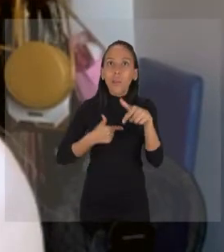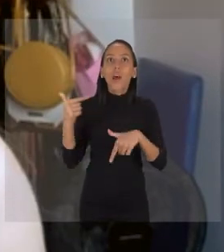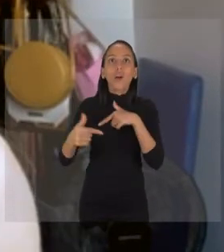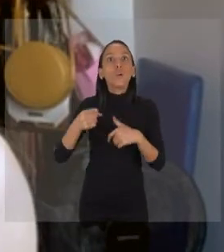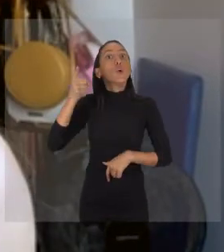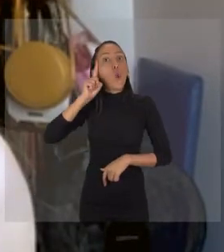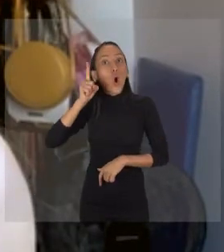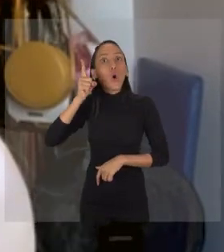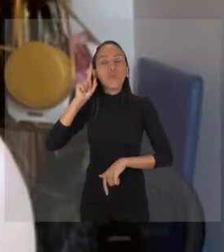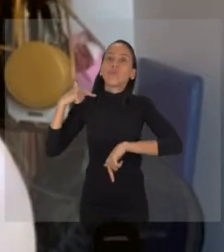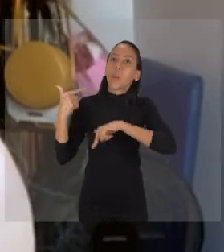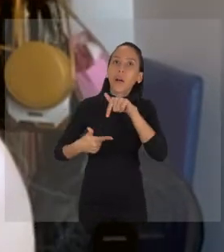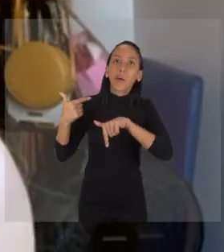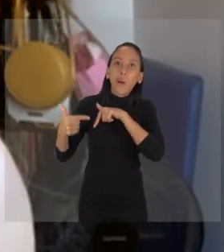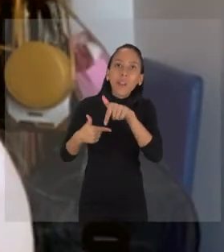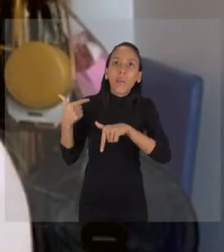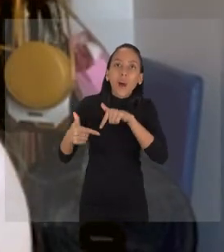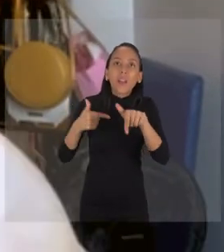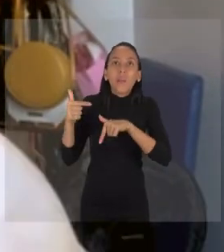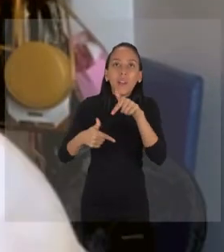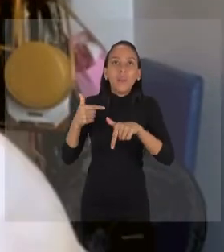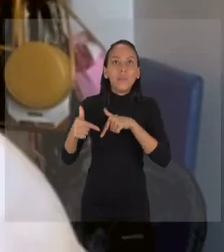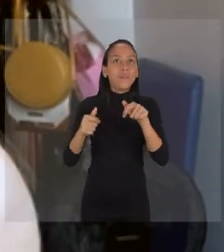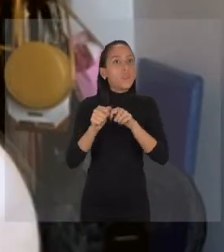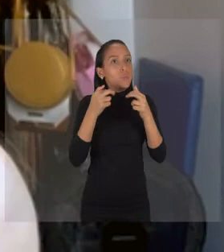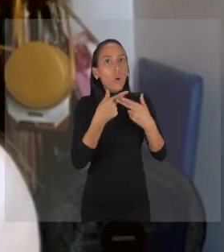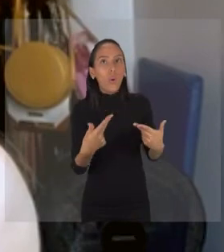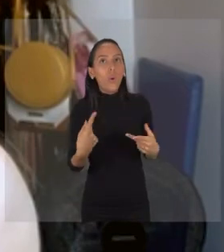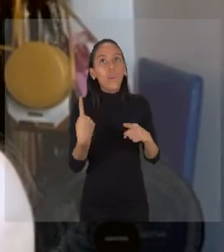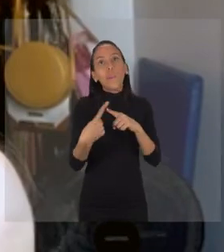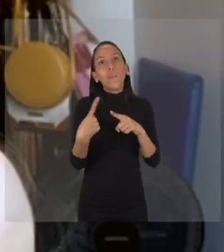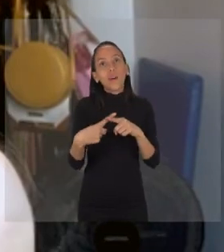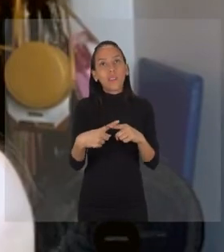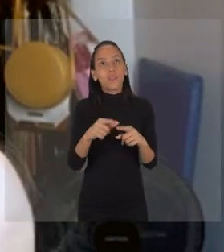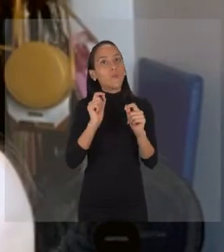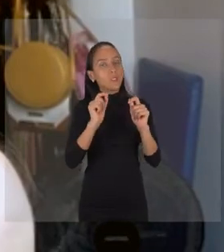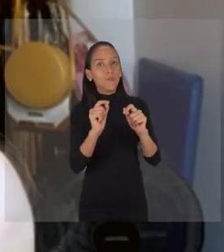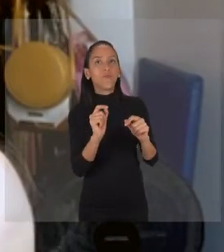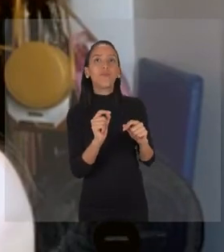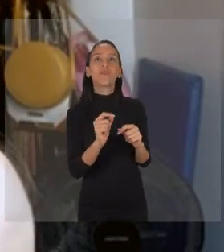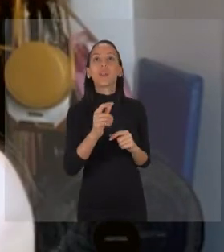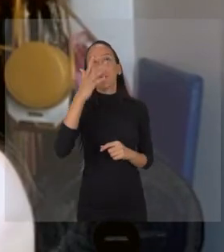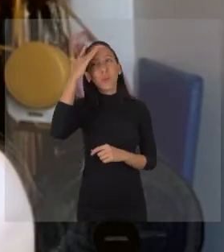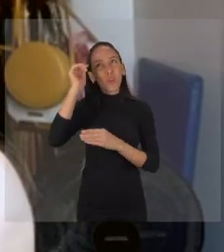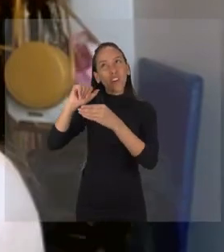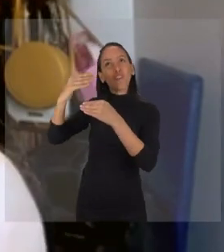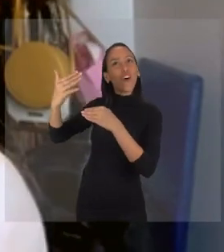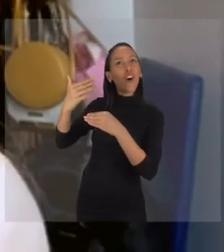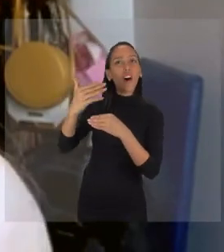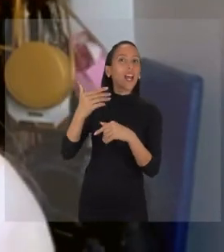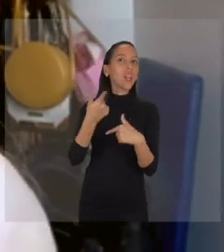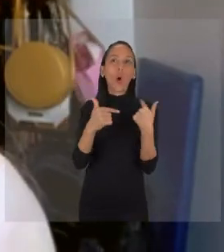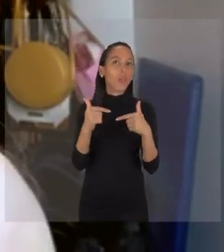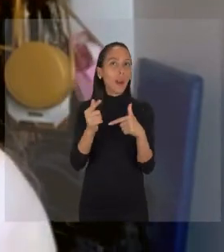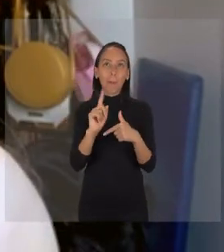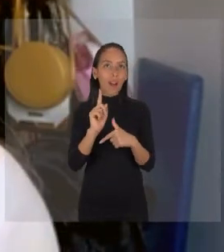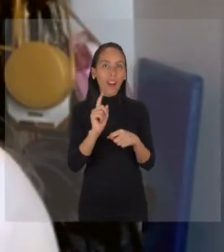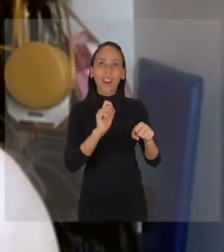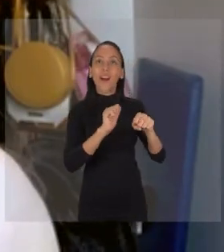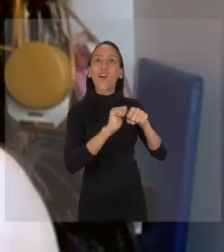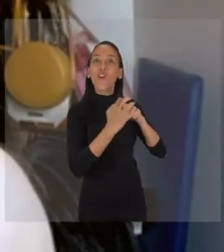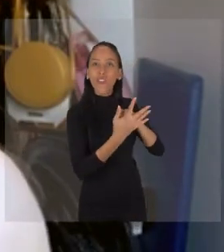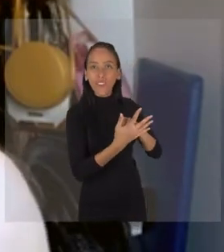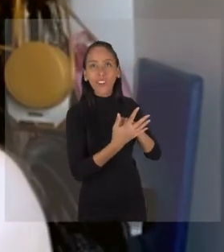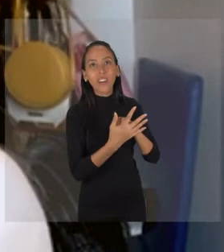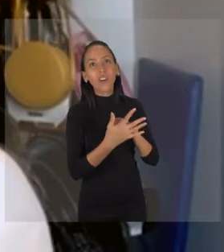todo dia indo trabalhar pra fazer alguma coisa. Porque, assim, acaba que quem não lida com Covid